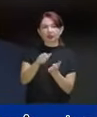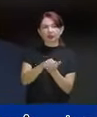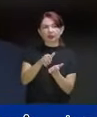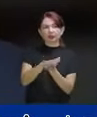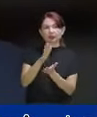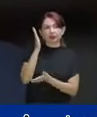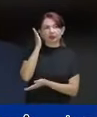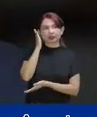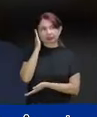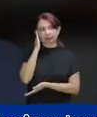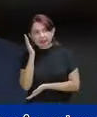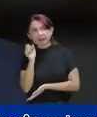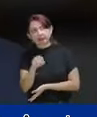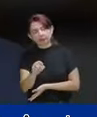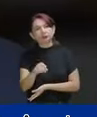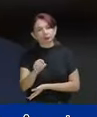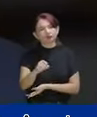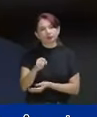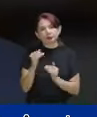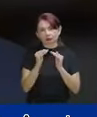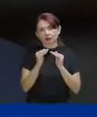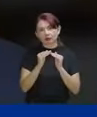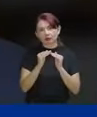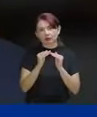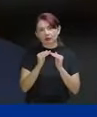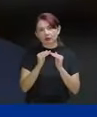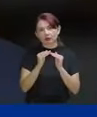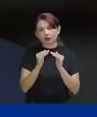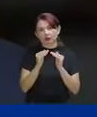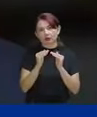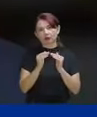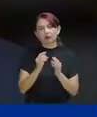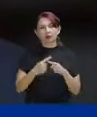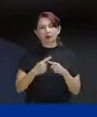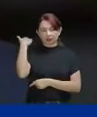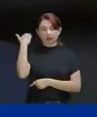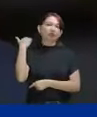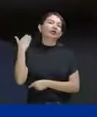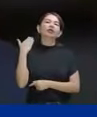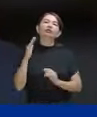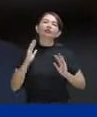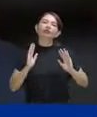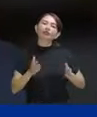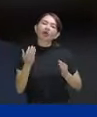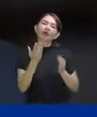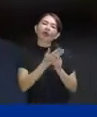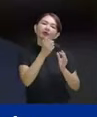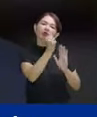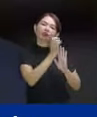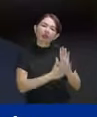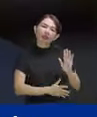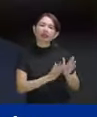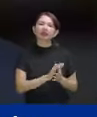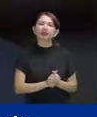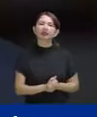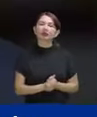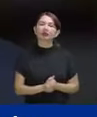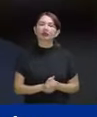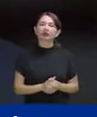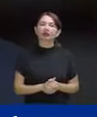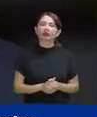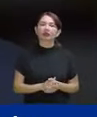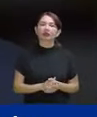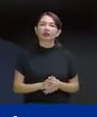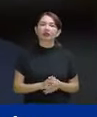multa, eu entendo ser pertinente, na medida que, conforme os embargos de declaração, além de